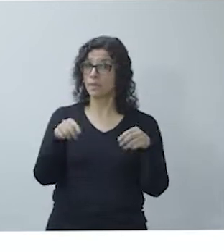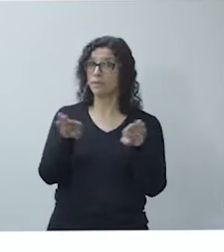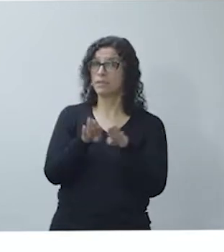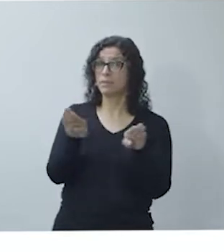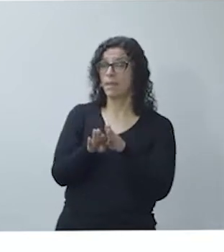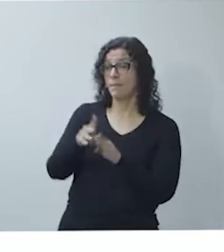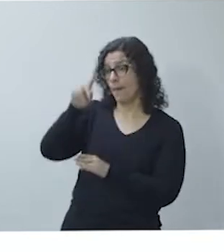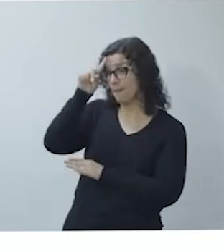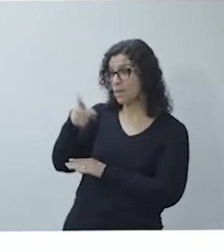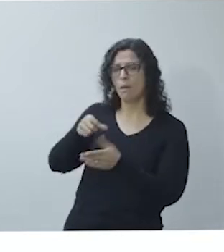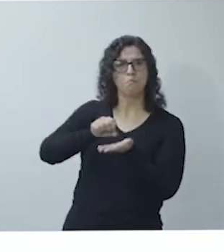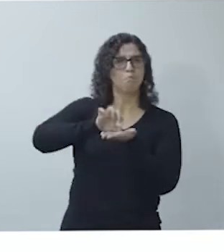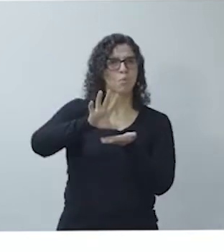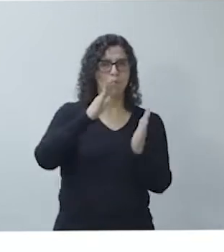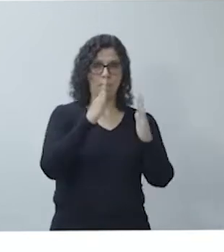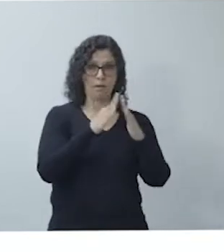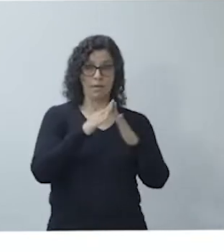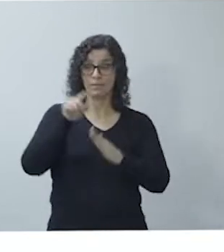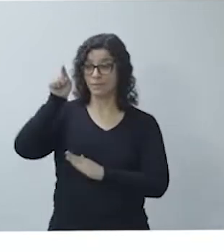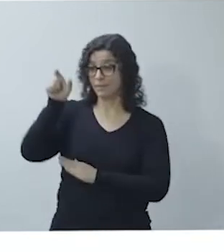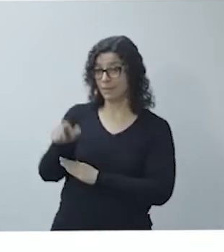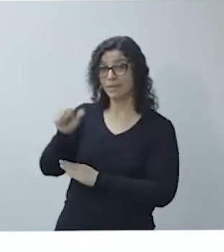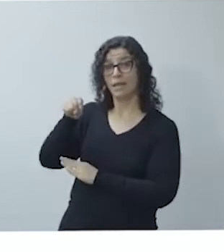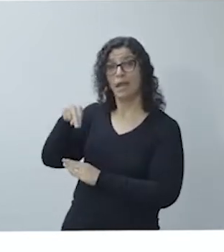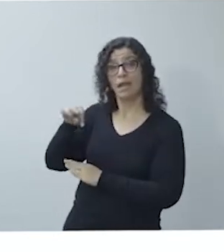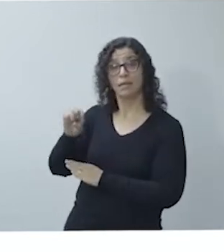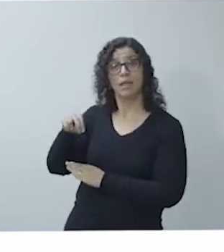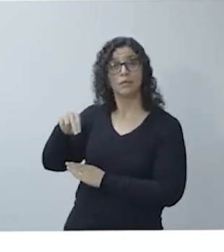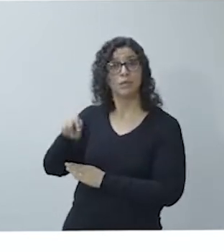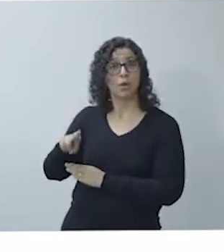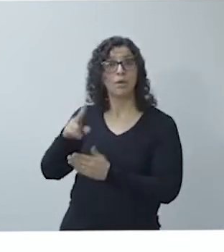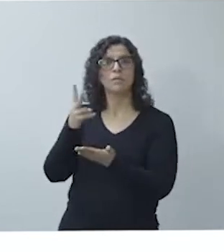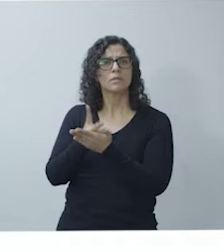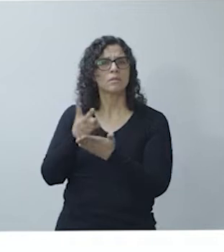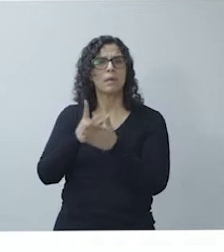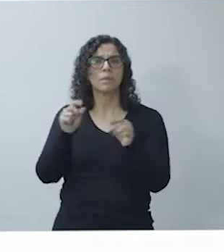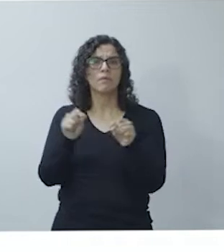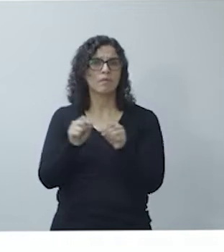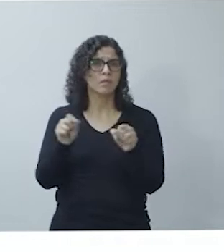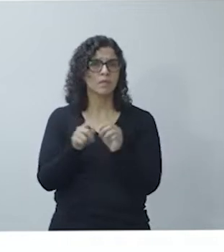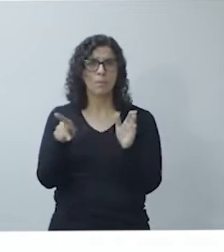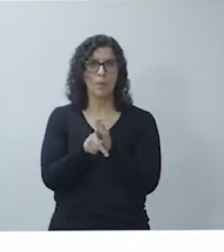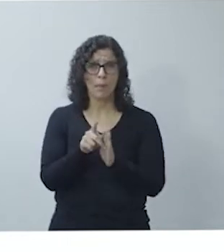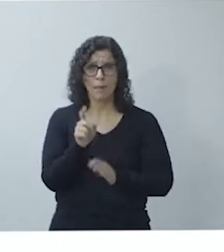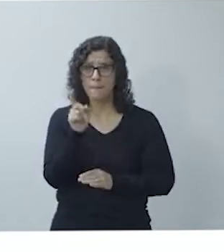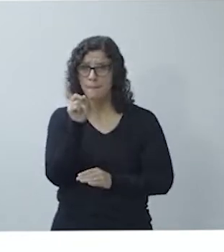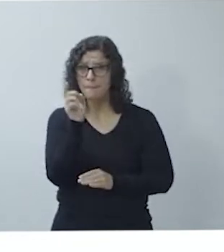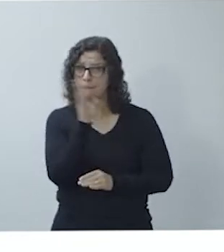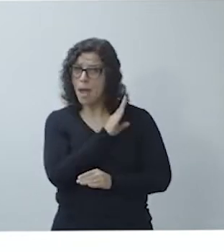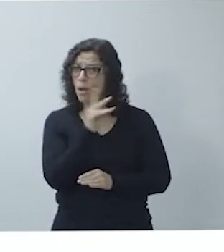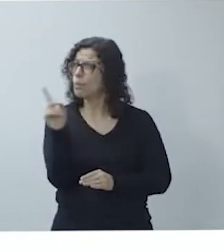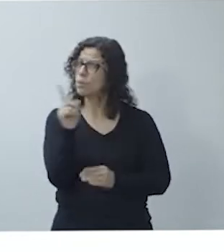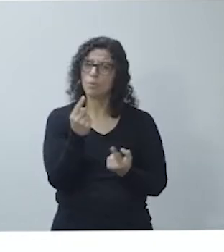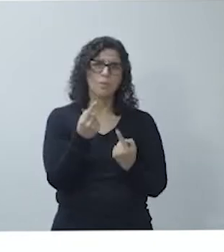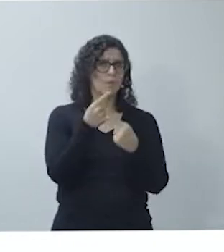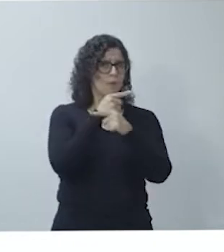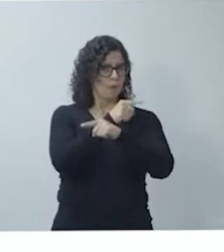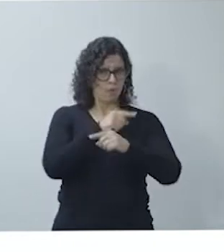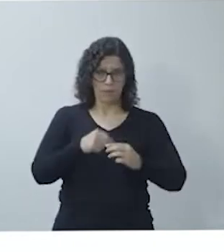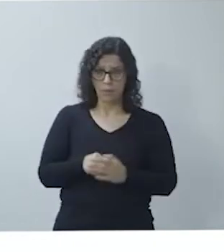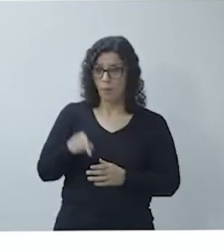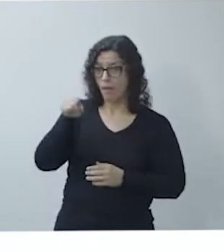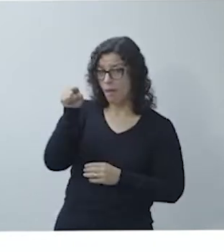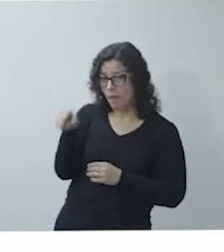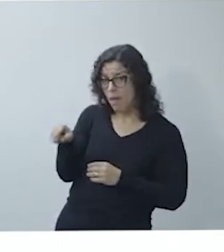a mandá-lo embora. Antenor, nada do que fazia, fazia por mal. Ao contrário,